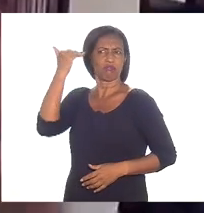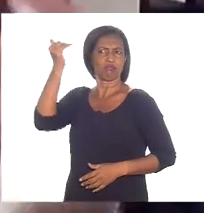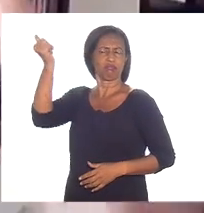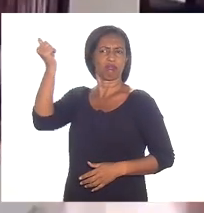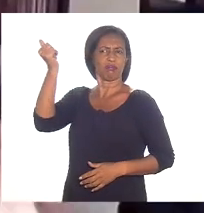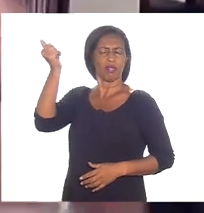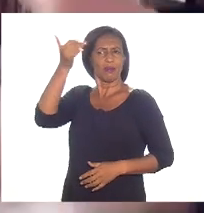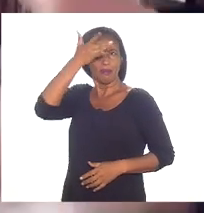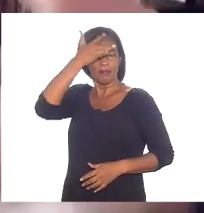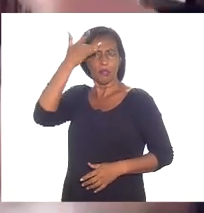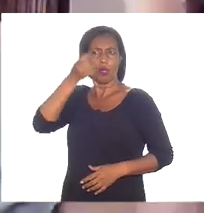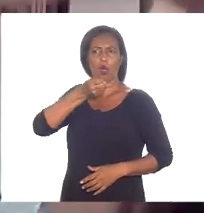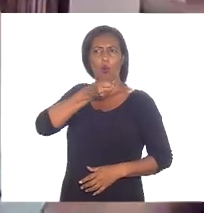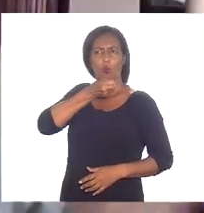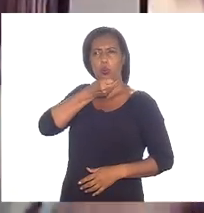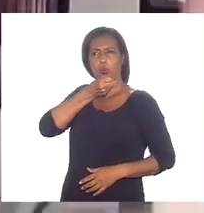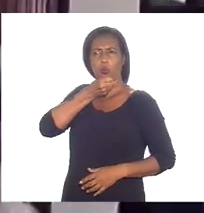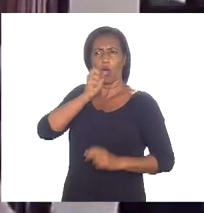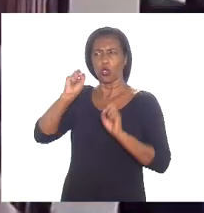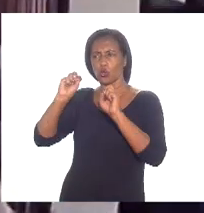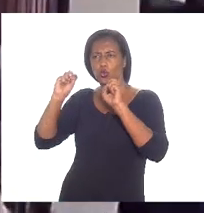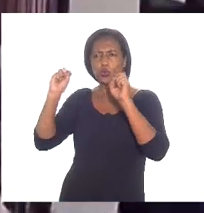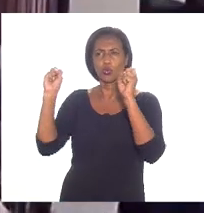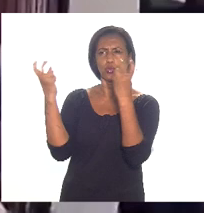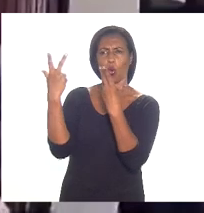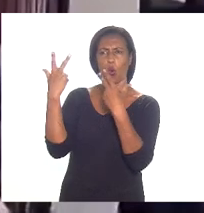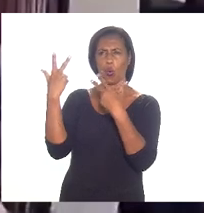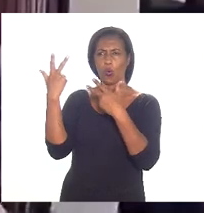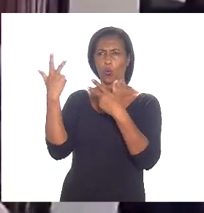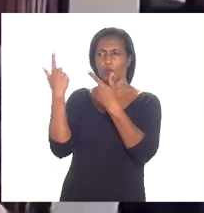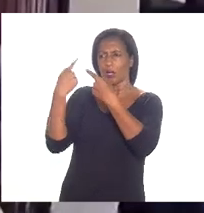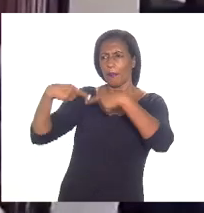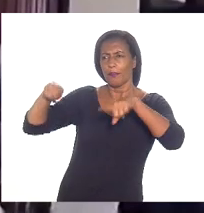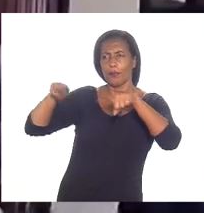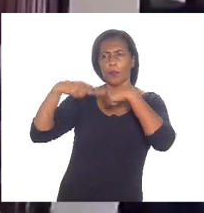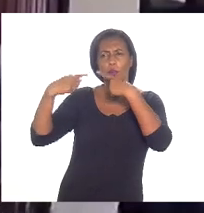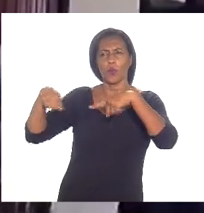Grandes shows da música popular brasileira.